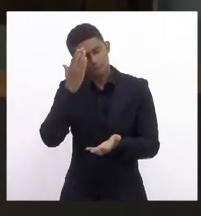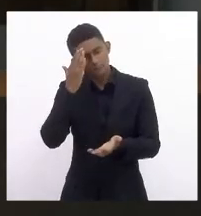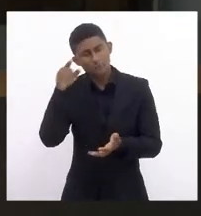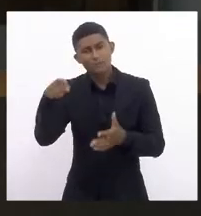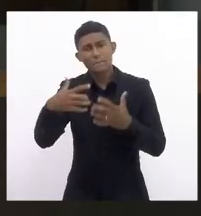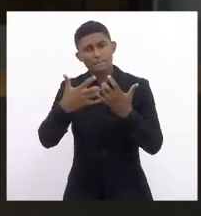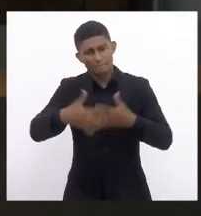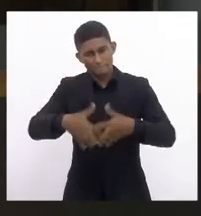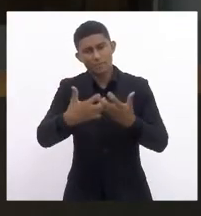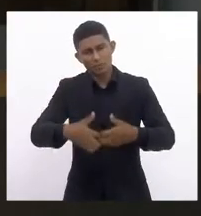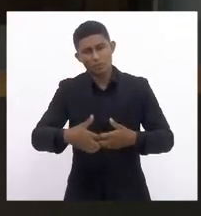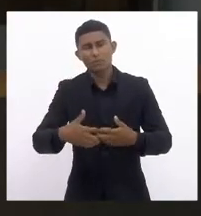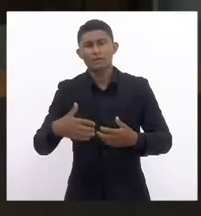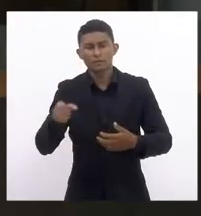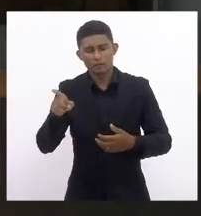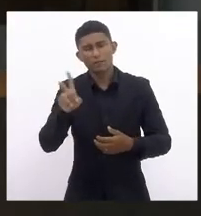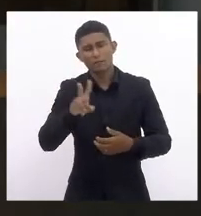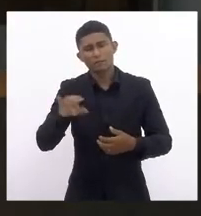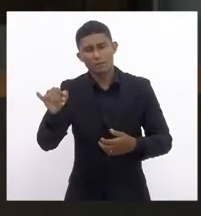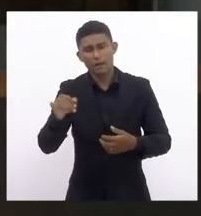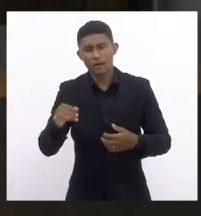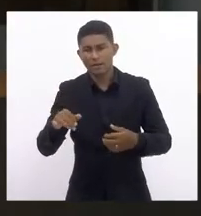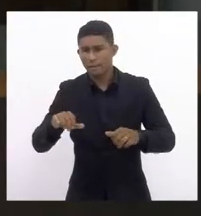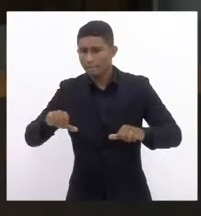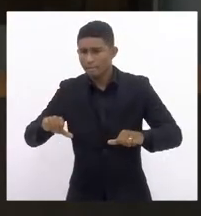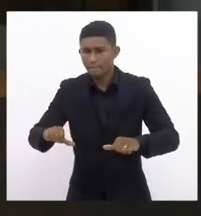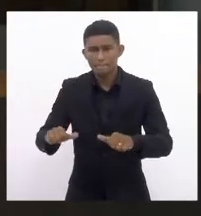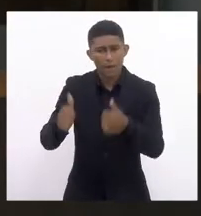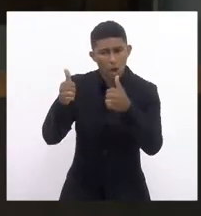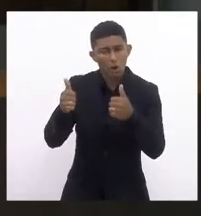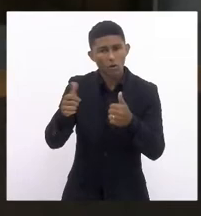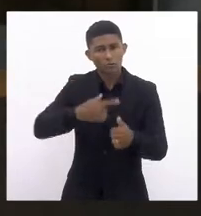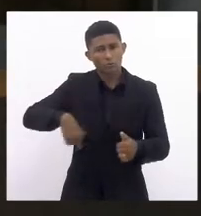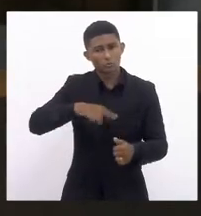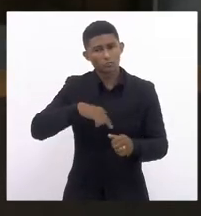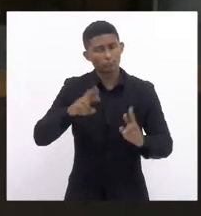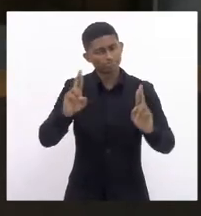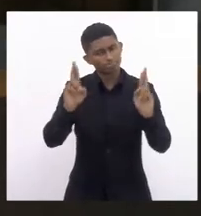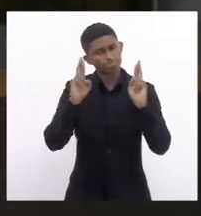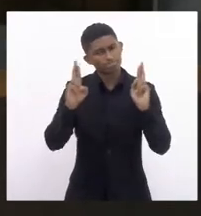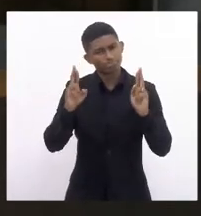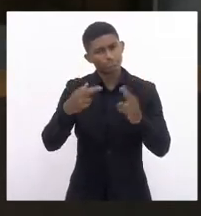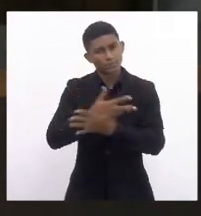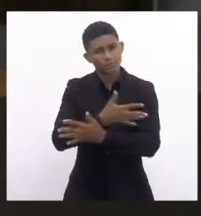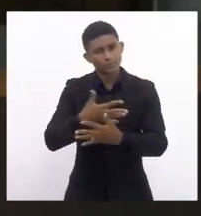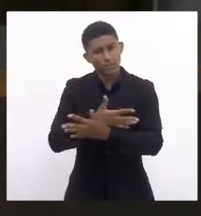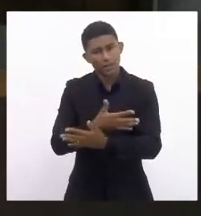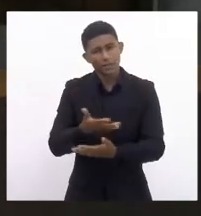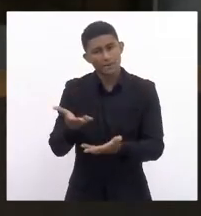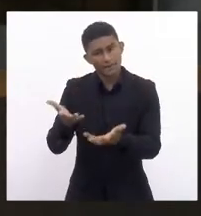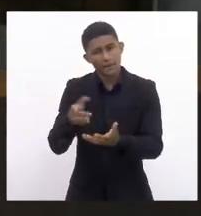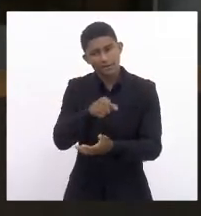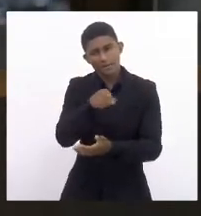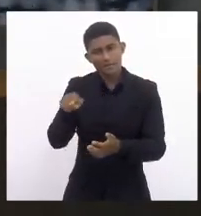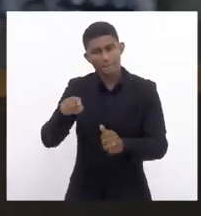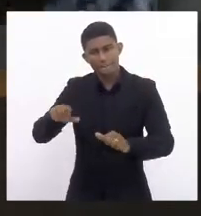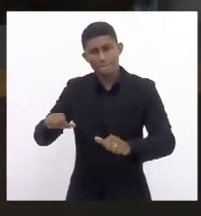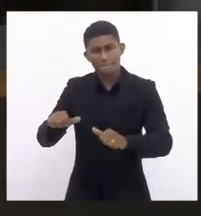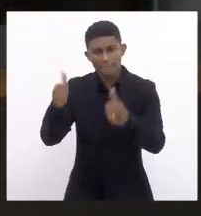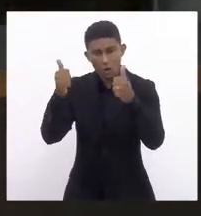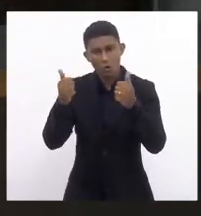se recuperar dessa tragédia, e a gente espera que em pouco tempo a cidade consiga se recuperar com toda a